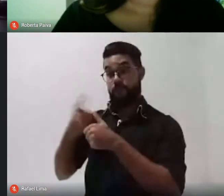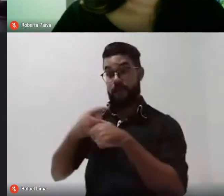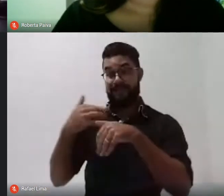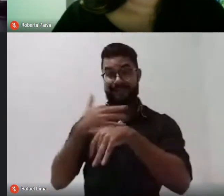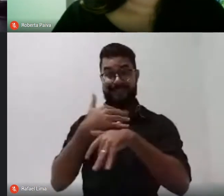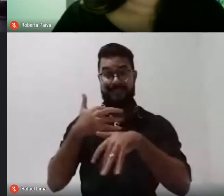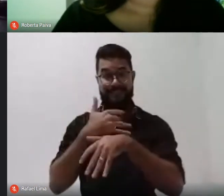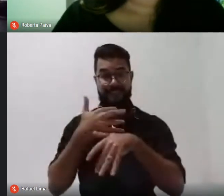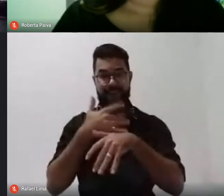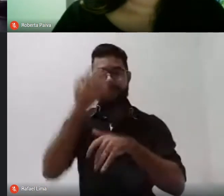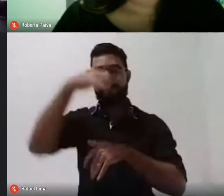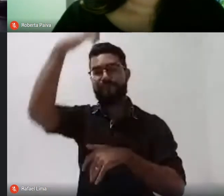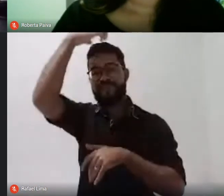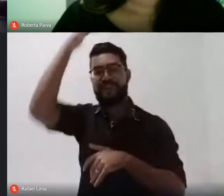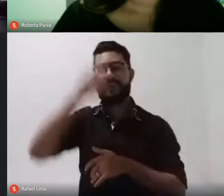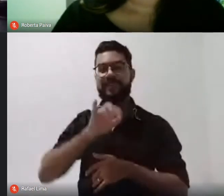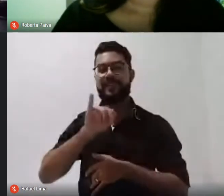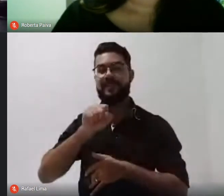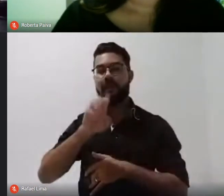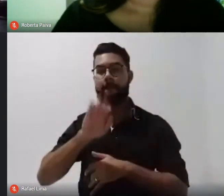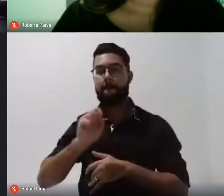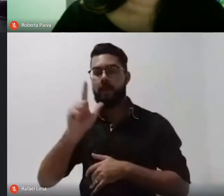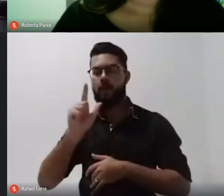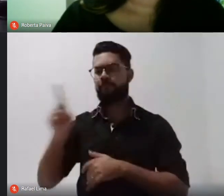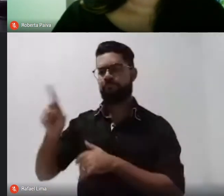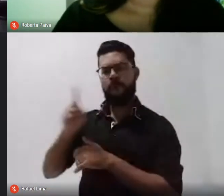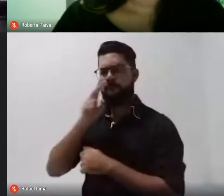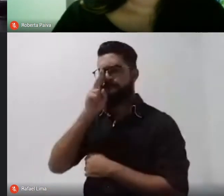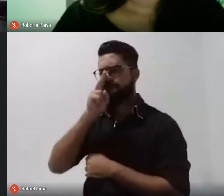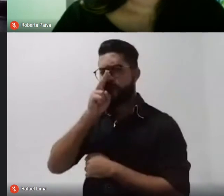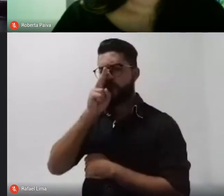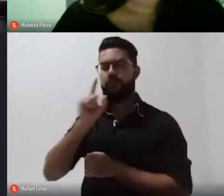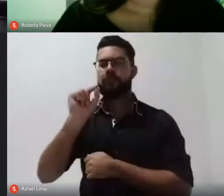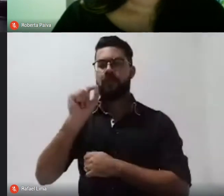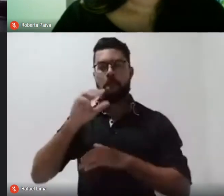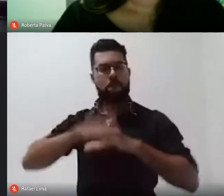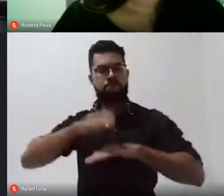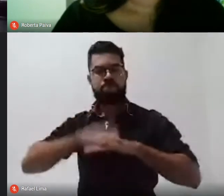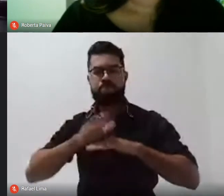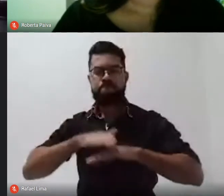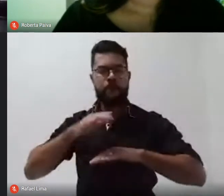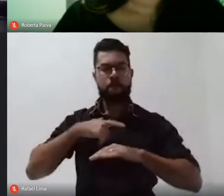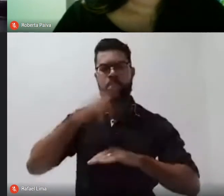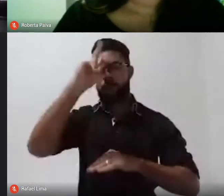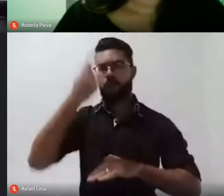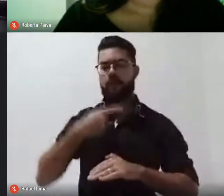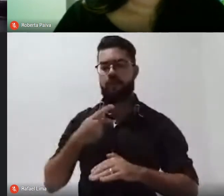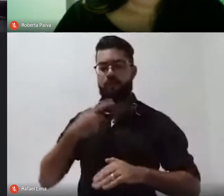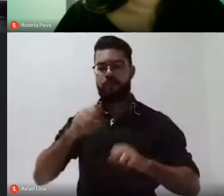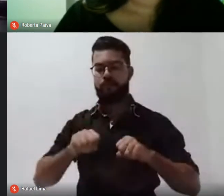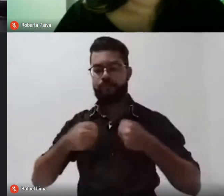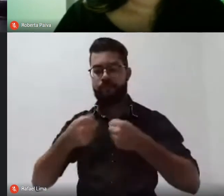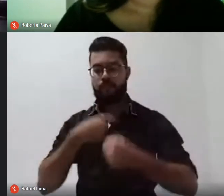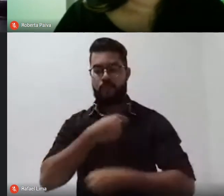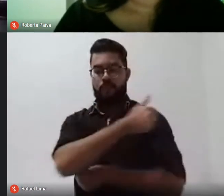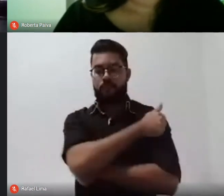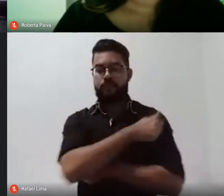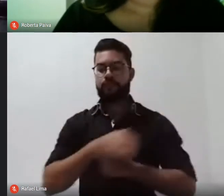que tem um fundamento muito forte no desenvolvimento da autonomia dos alunos. A todo